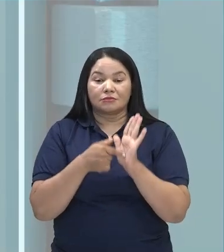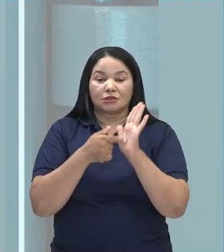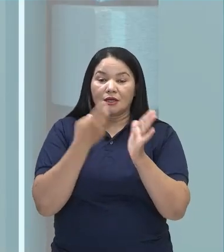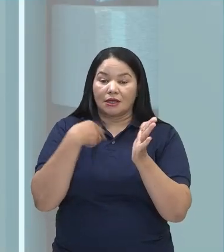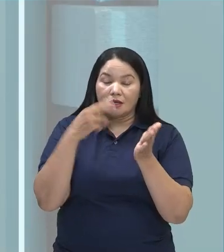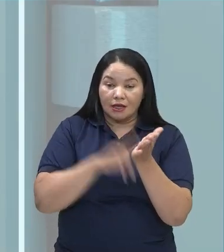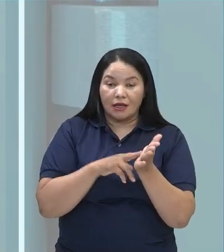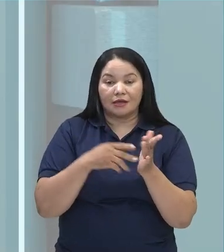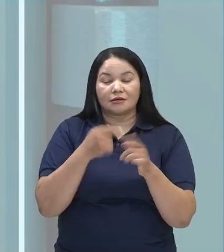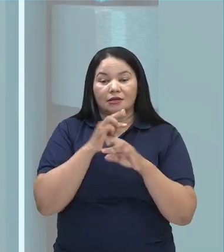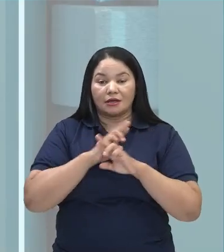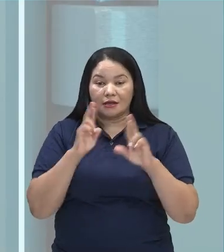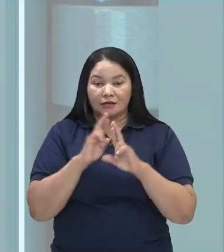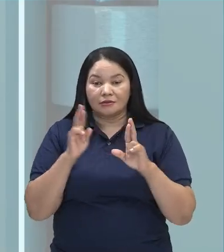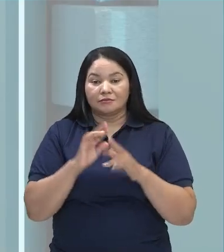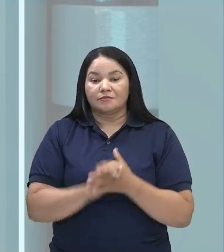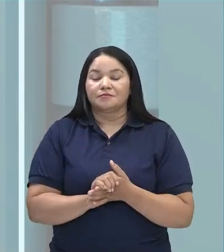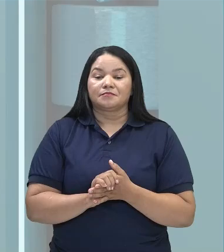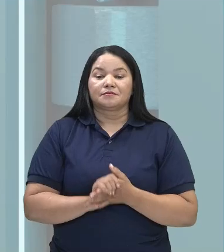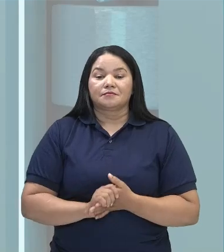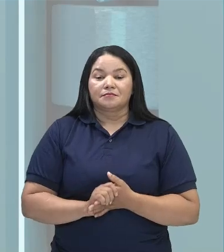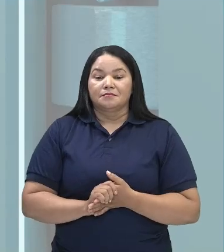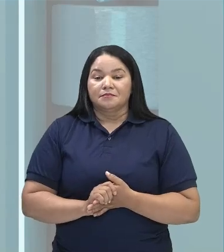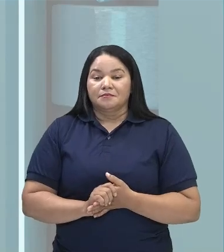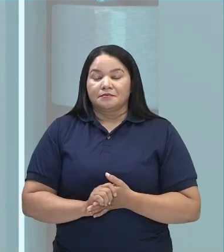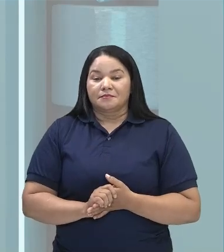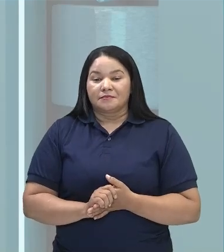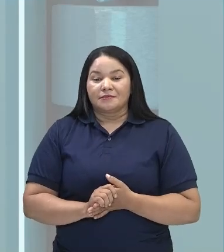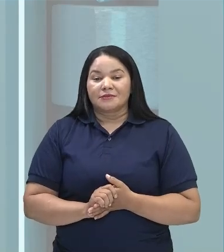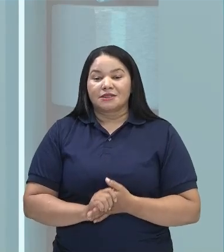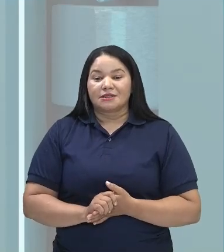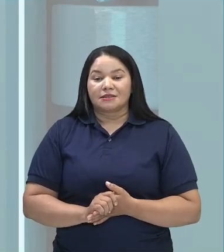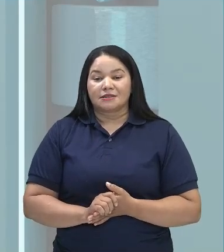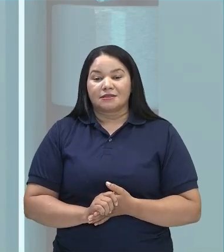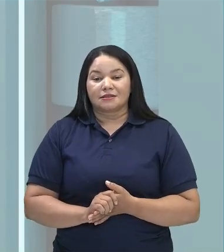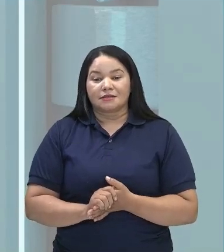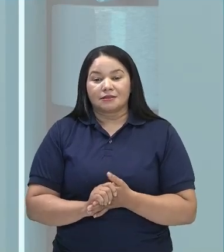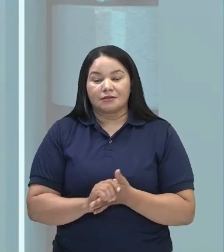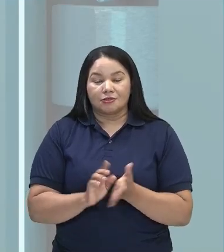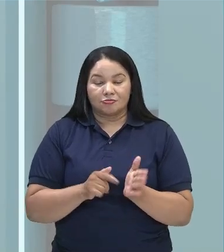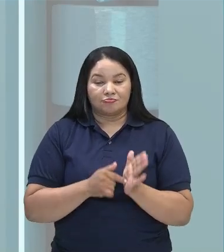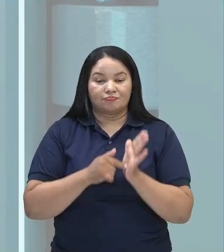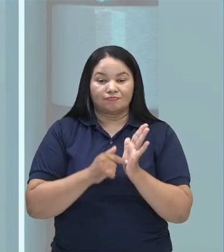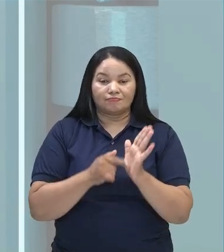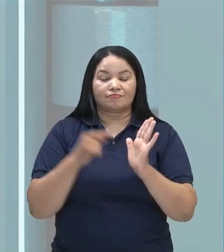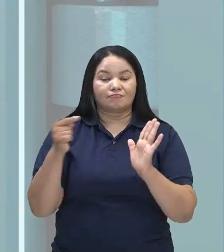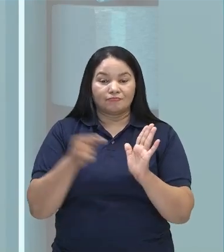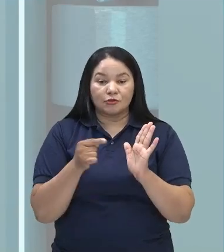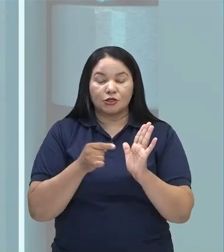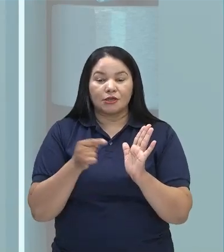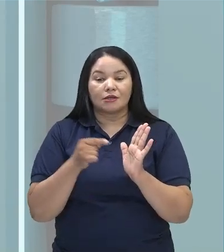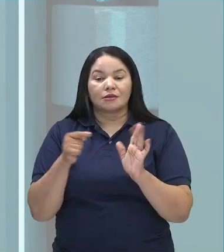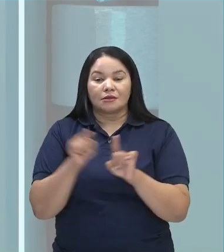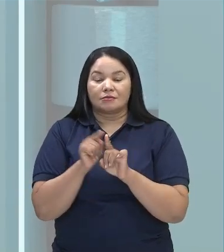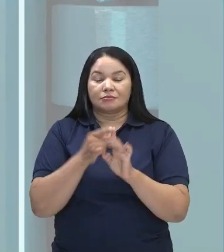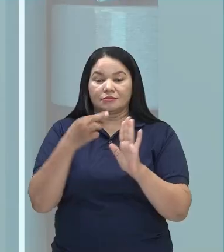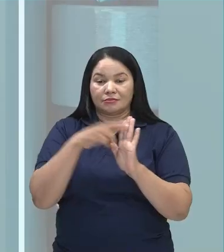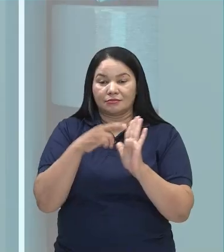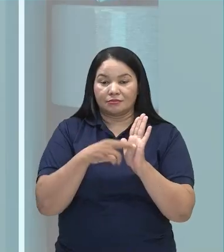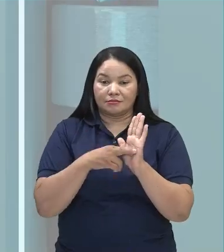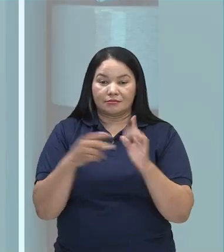de reclamação, uma carta, né, de reclamação, perdão, que envolve, né, essas normas e